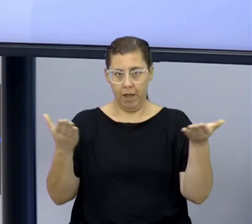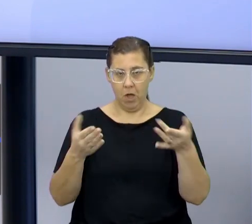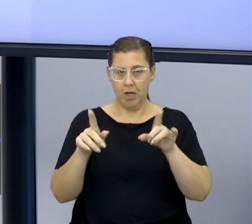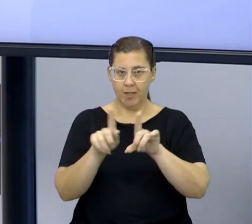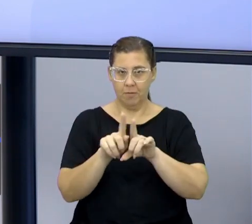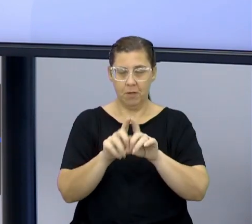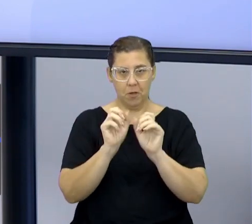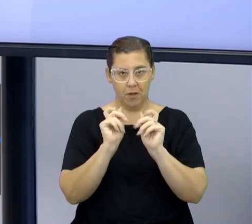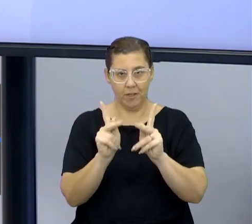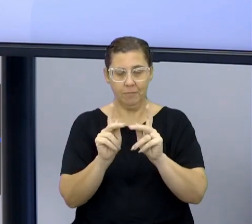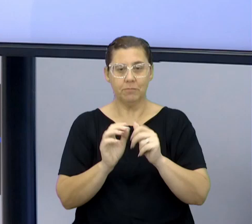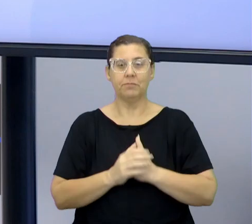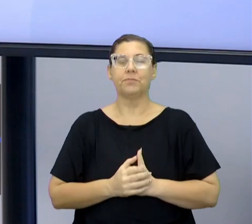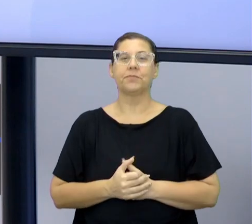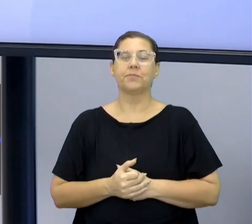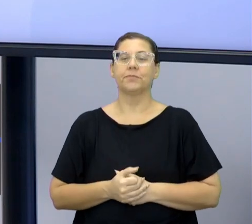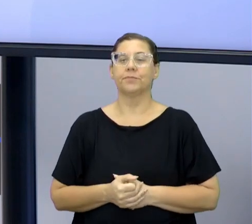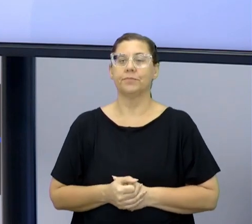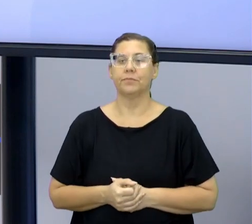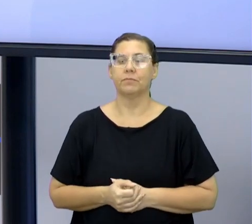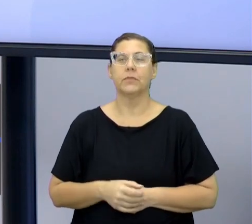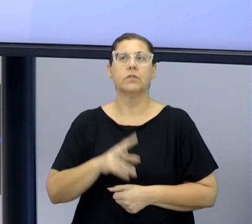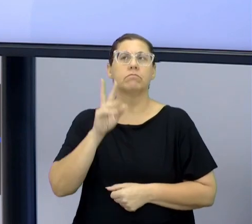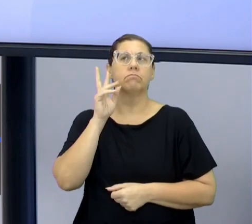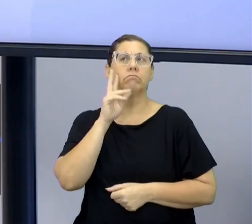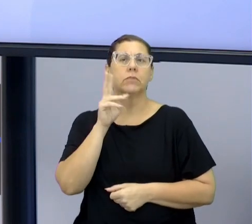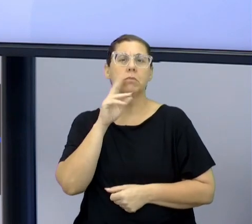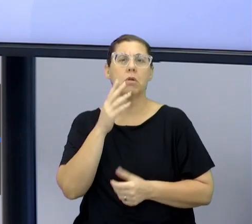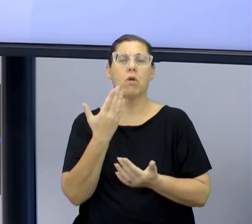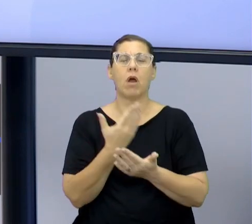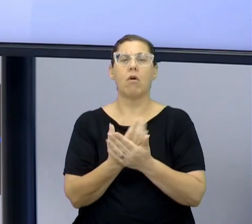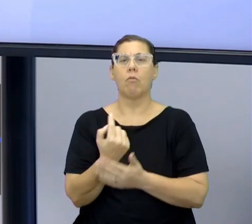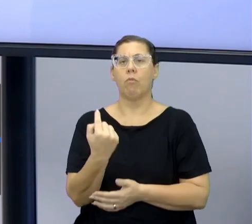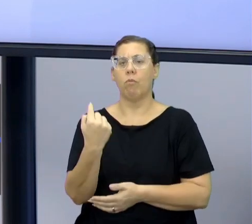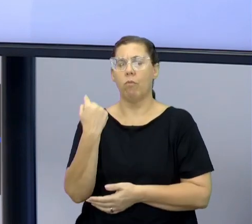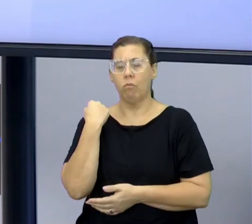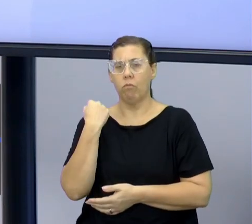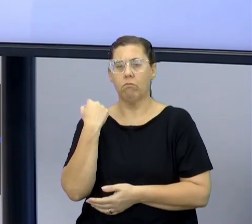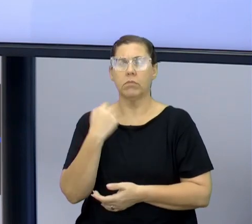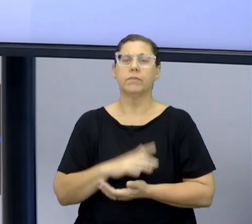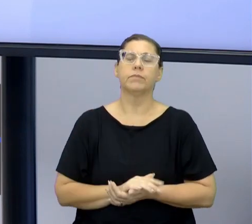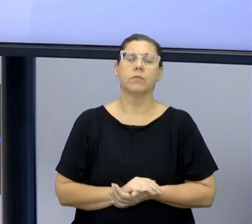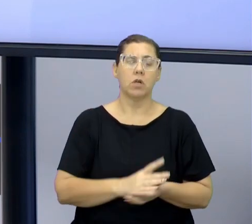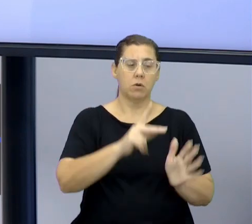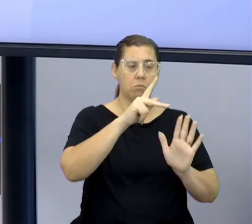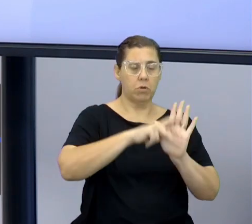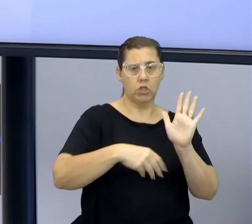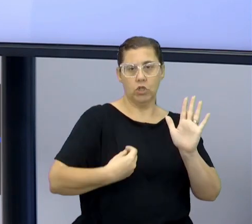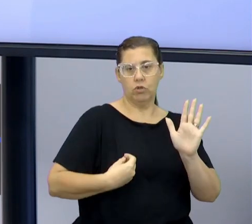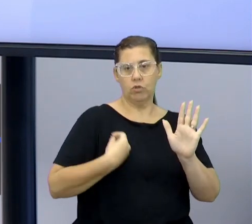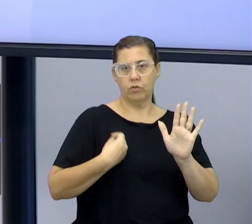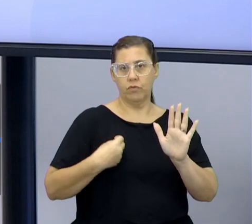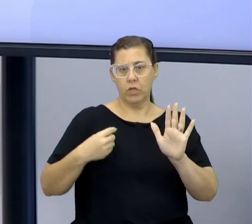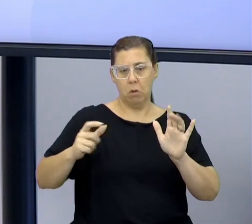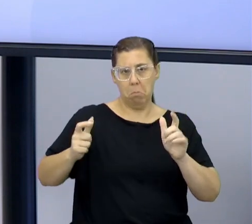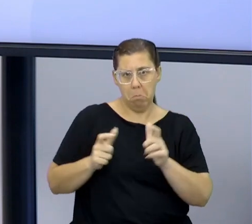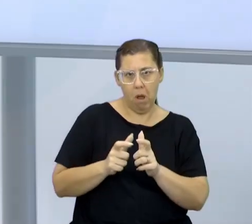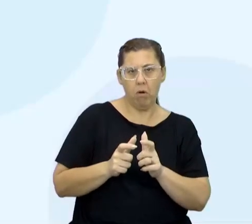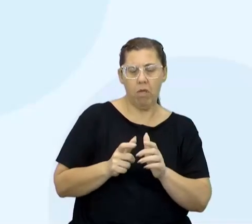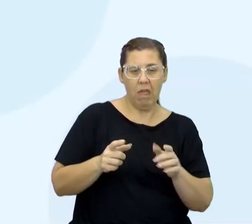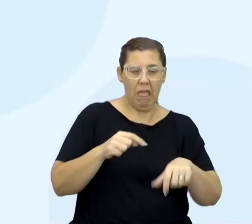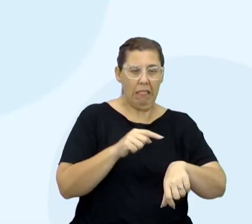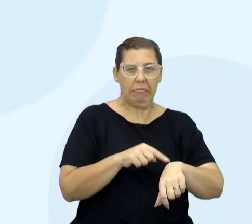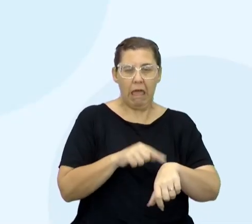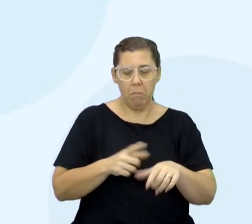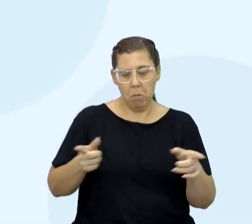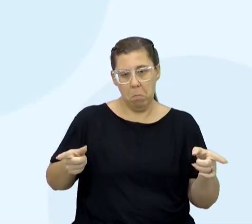também. Então, vamos lá. Então, retomada da aula anterior, né? Então, a gente falou do projeto de vida a curto prazo, né?